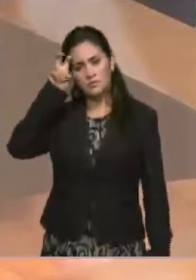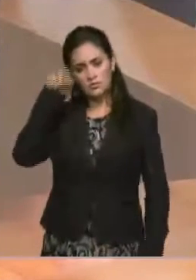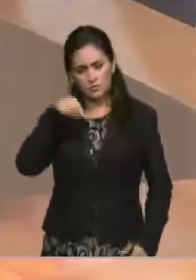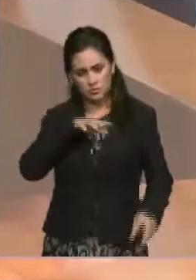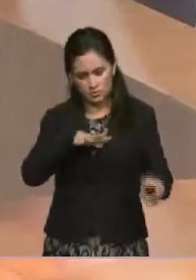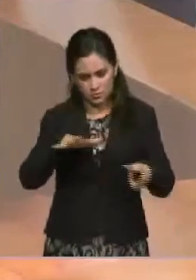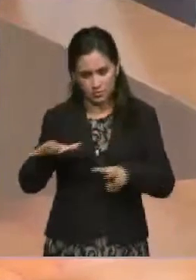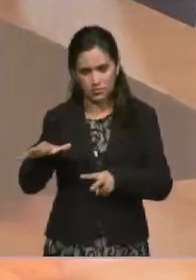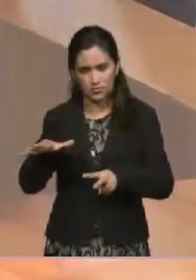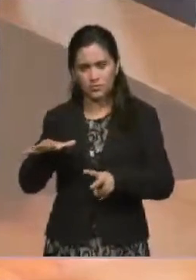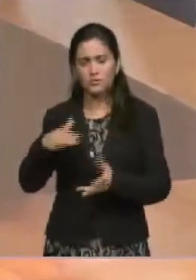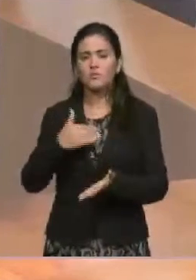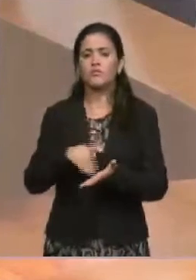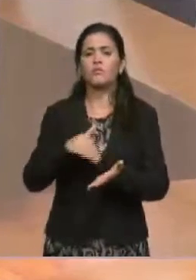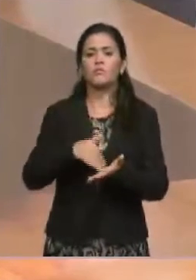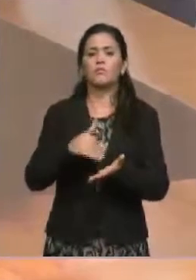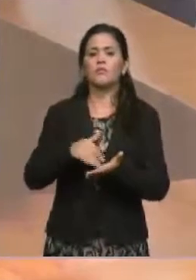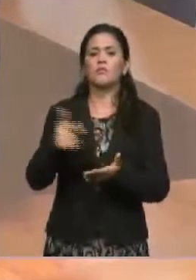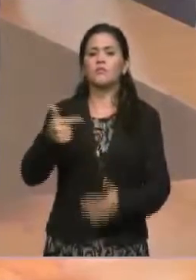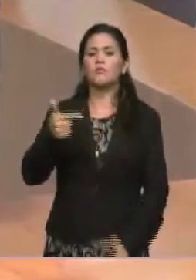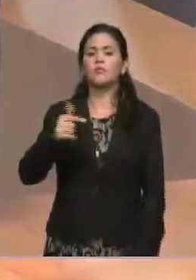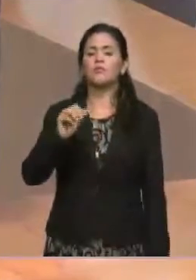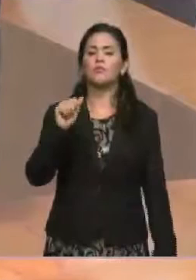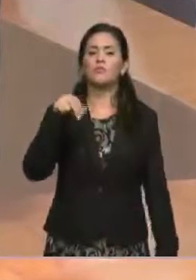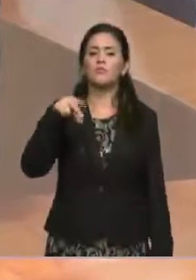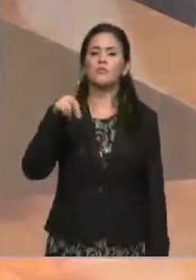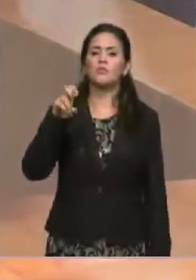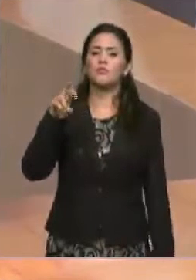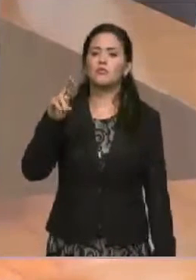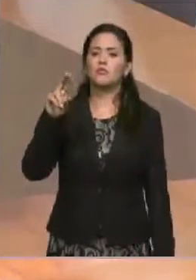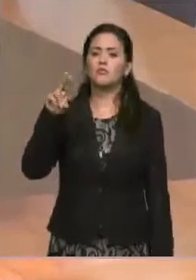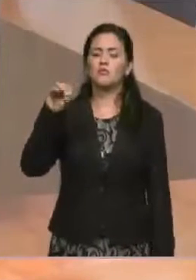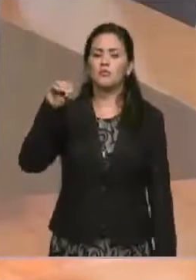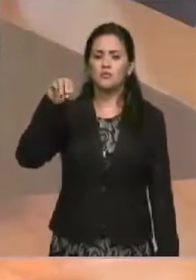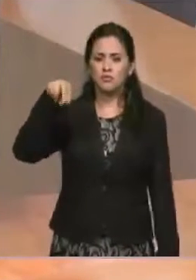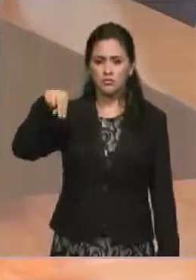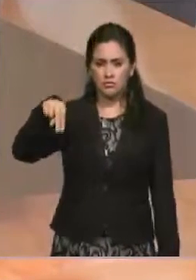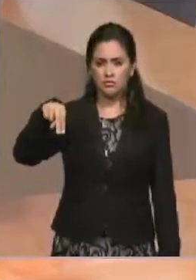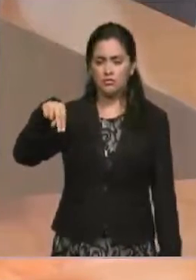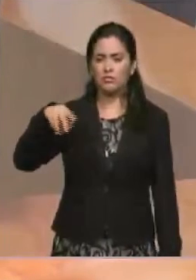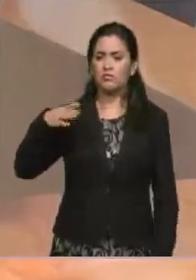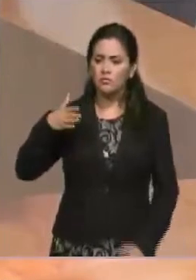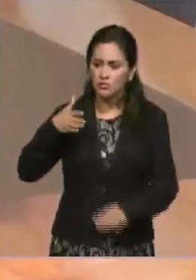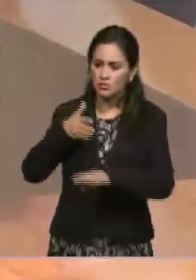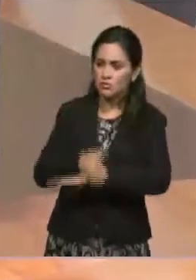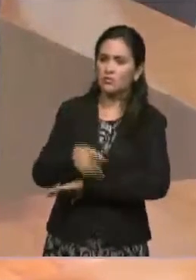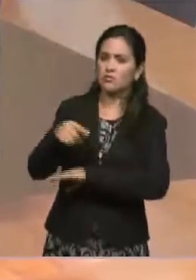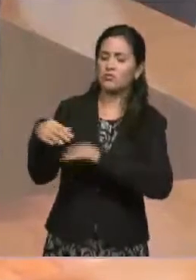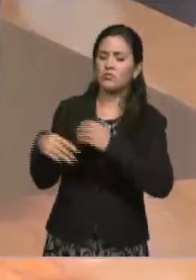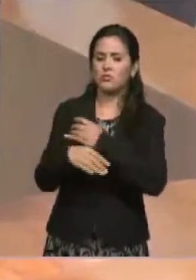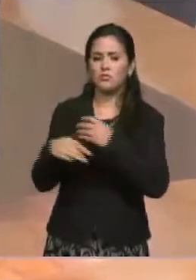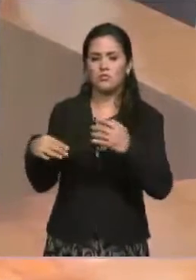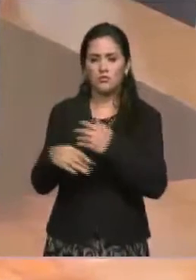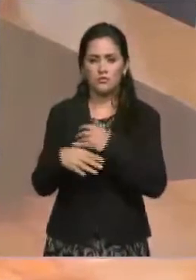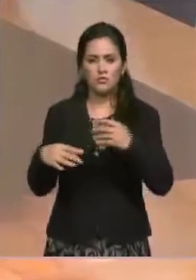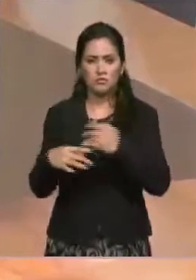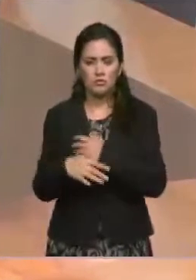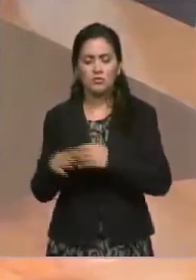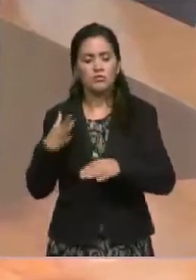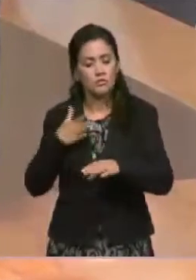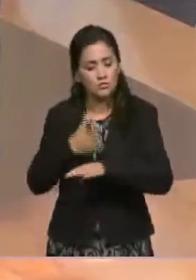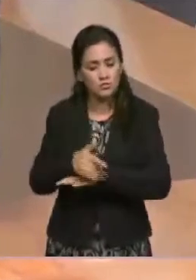o secretário adjunto Anderson Medonça irá à nossa cidade, irá a esta